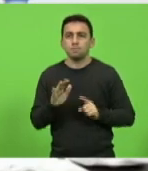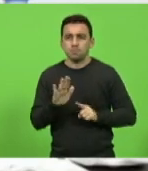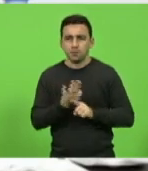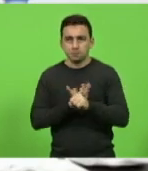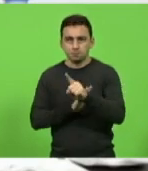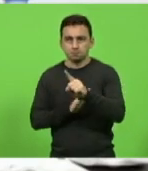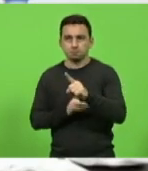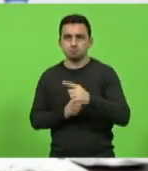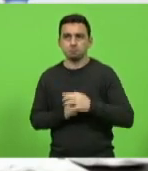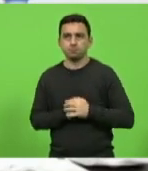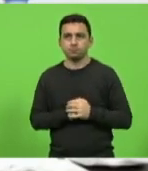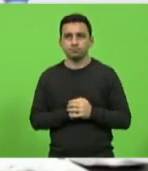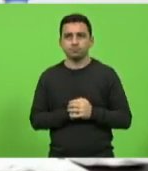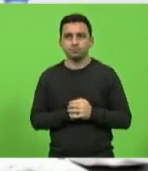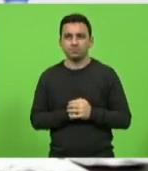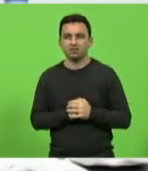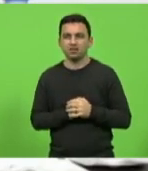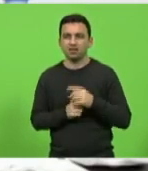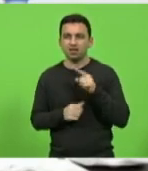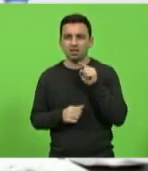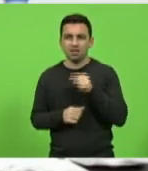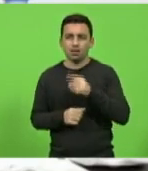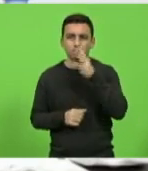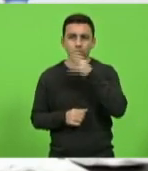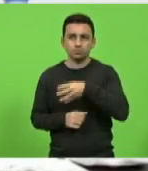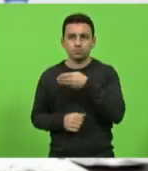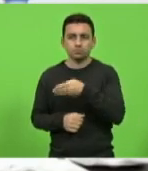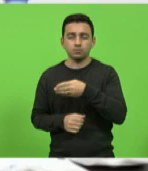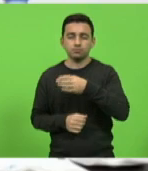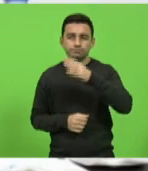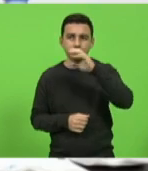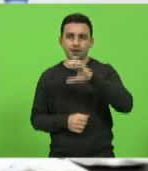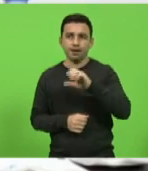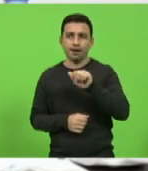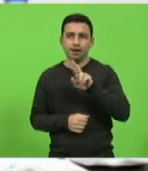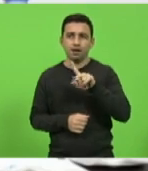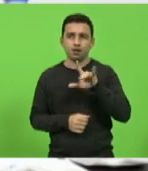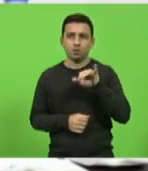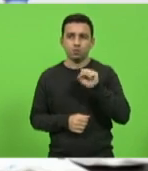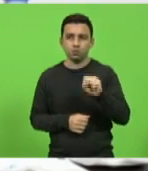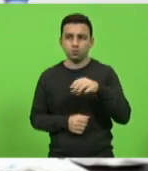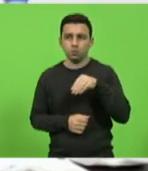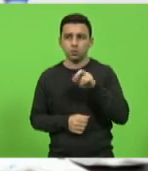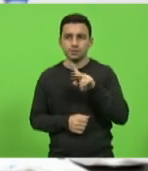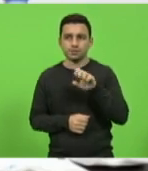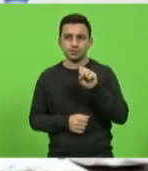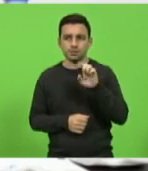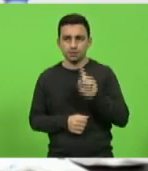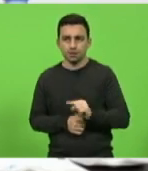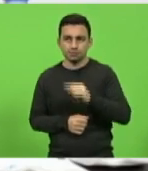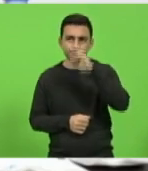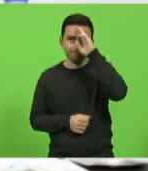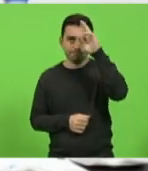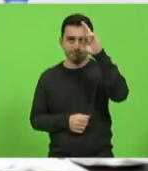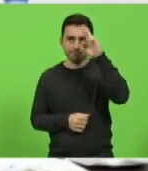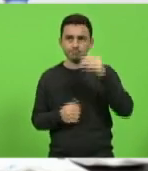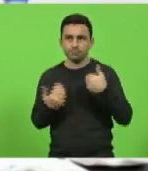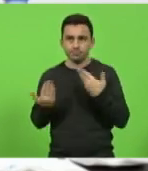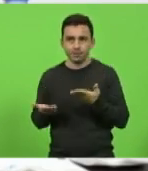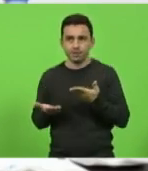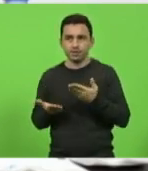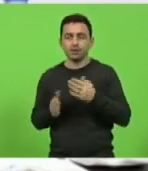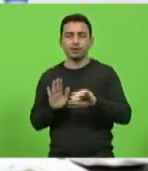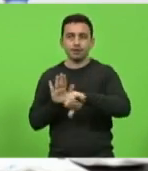seguinte cometeu o acusado Carlos Moisés da Silva o crime que lhe é imputado